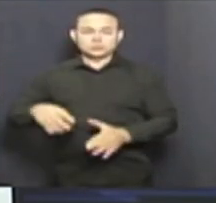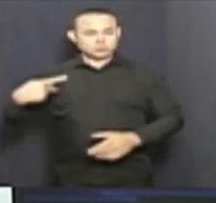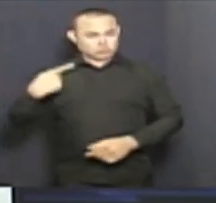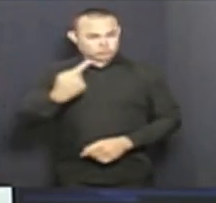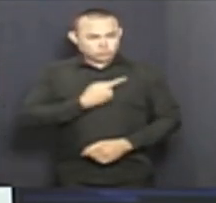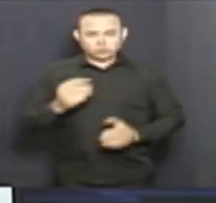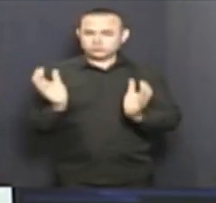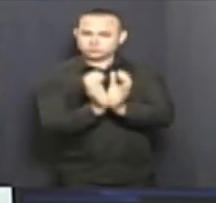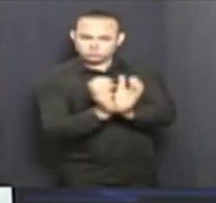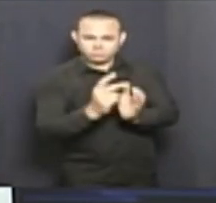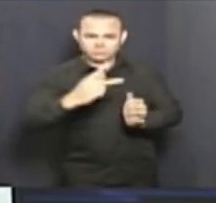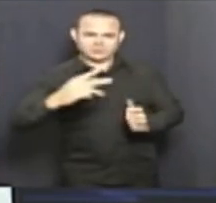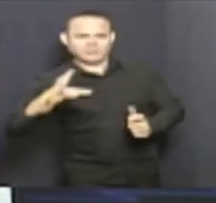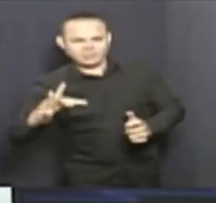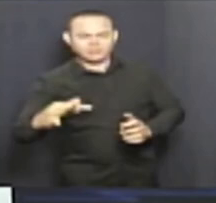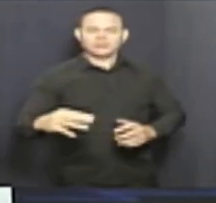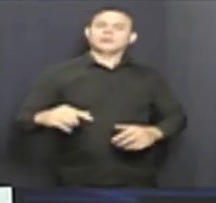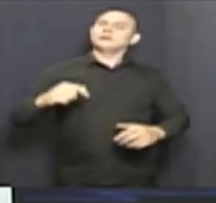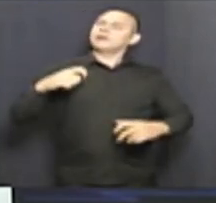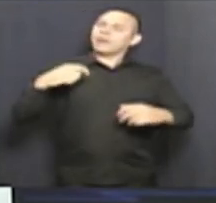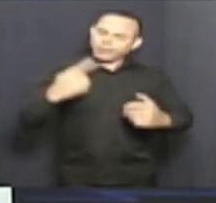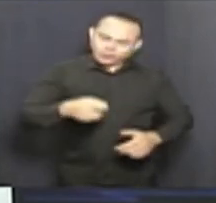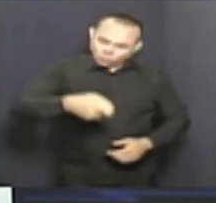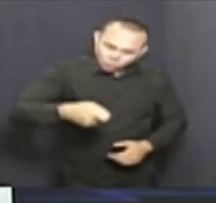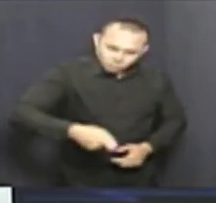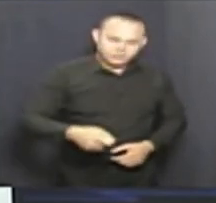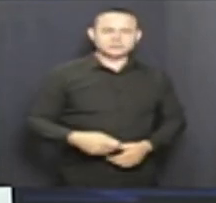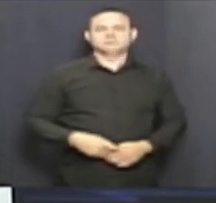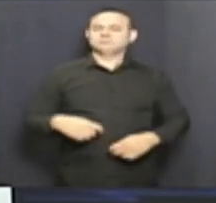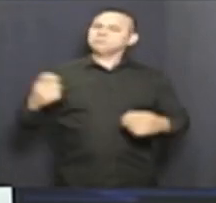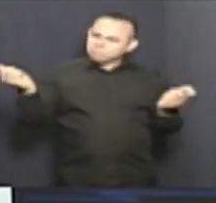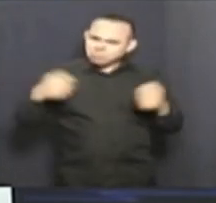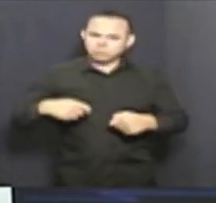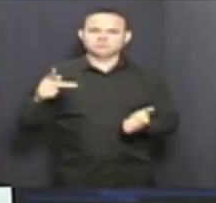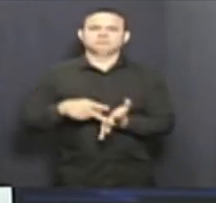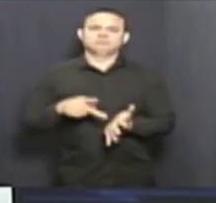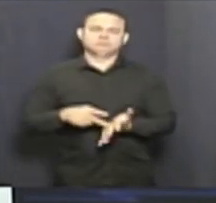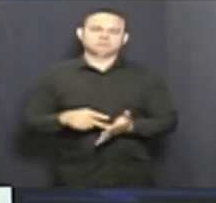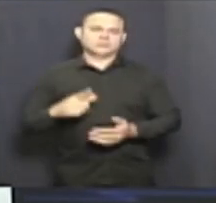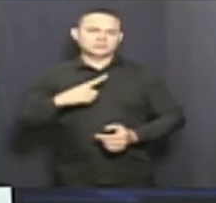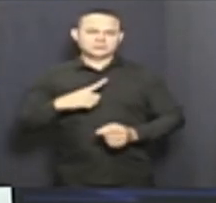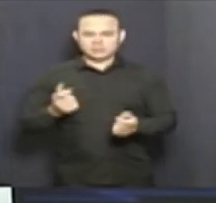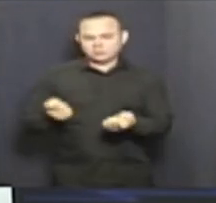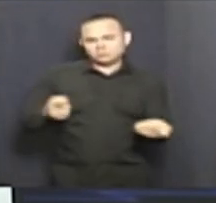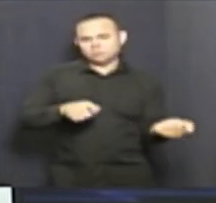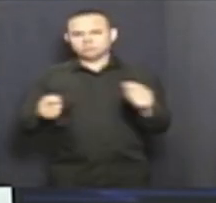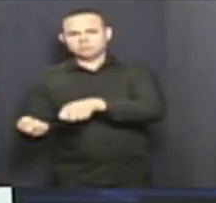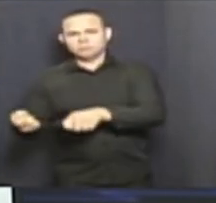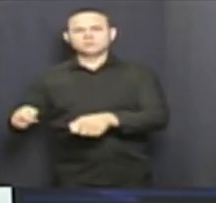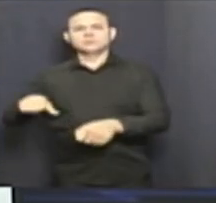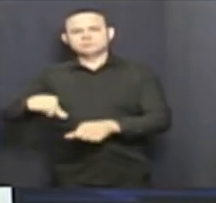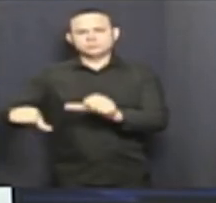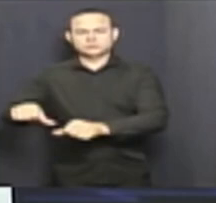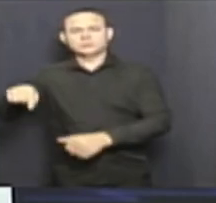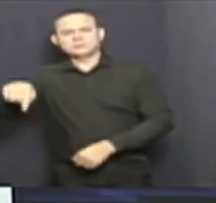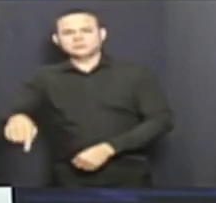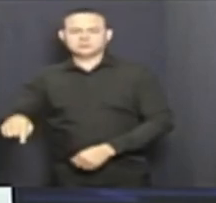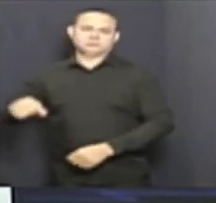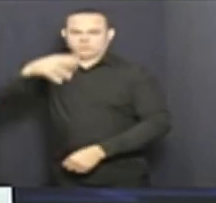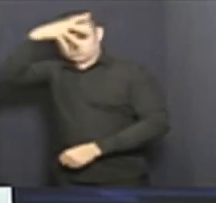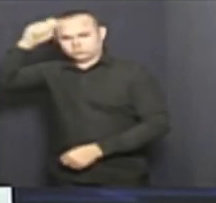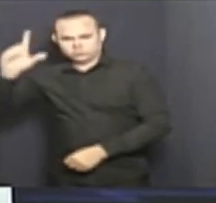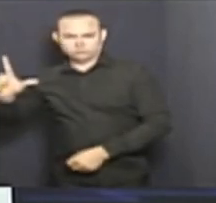já provamos isso que é possível com certeza é contrapor essa situação difícil que nós estamos vivendo momento no estado mato